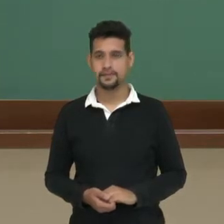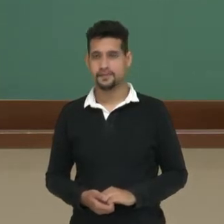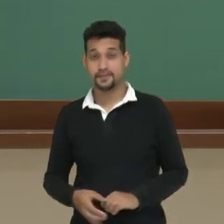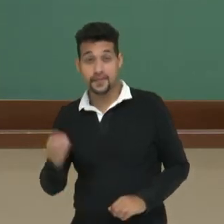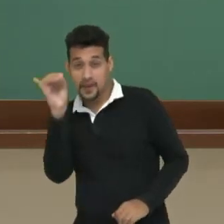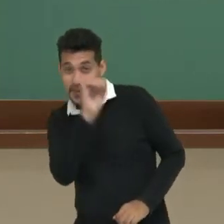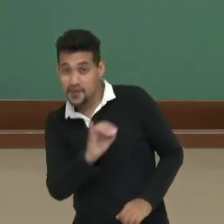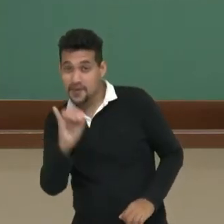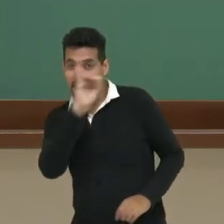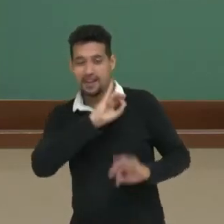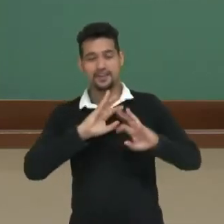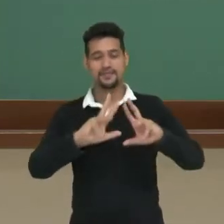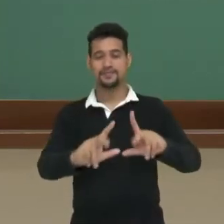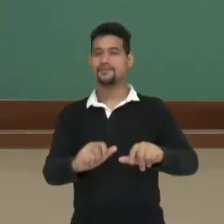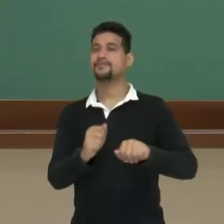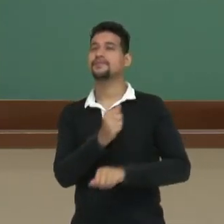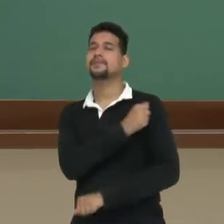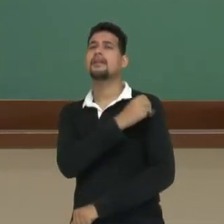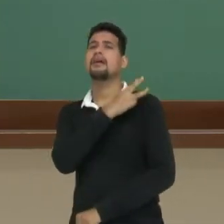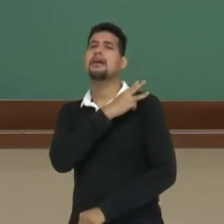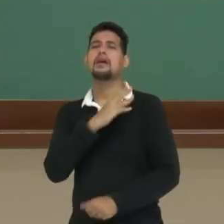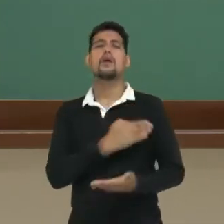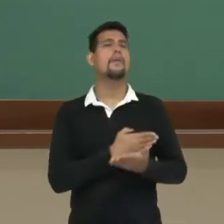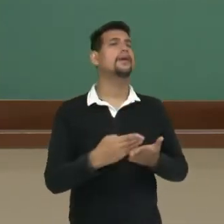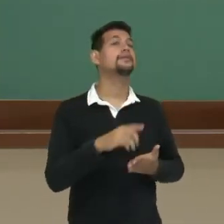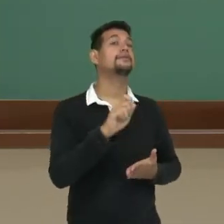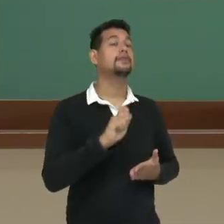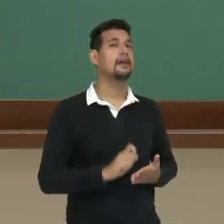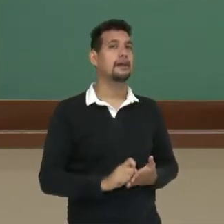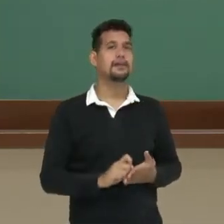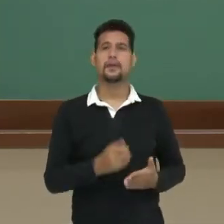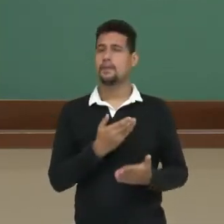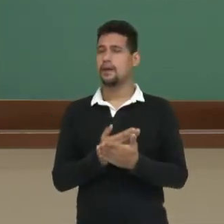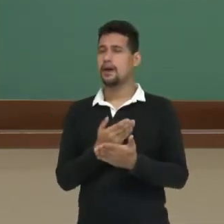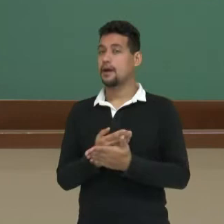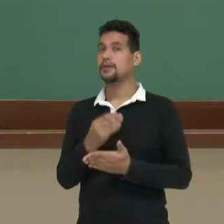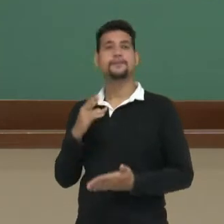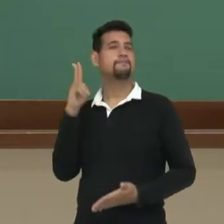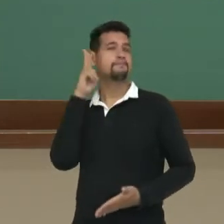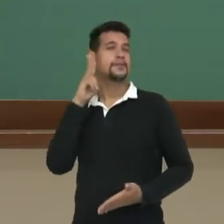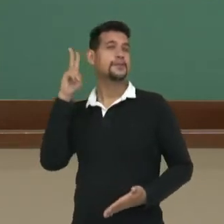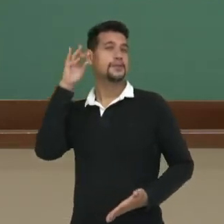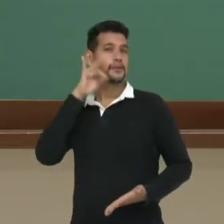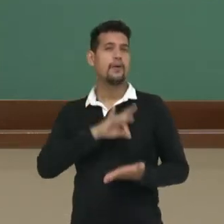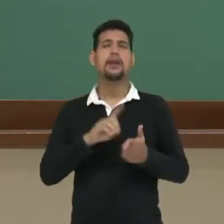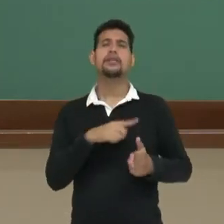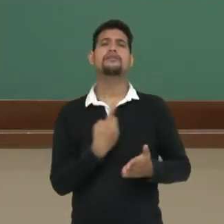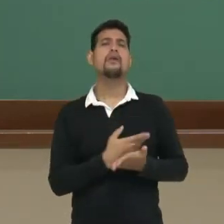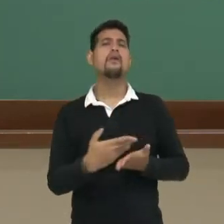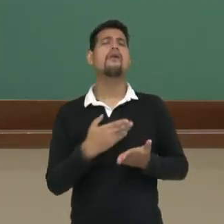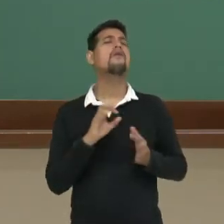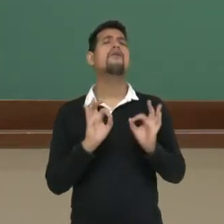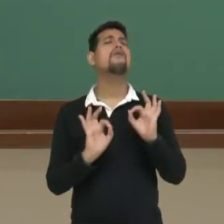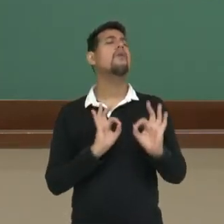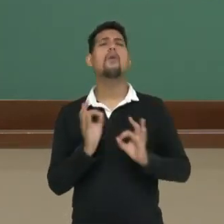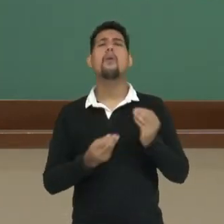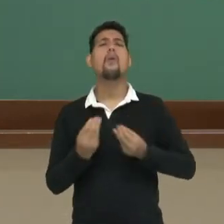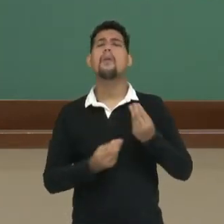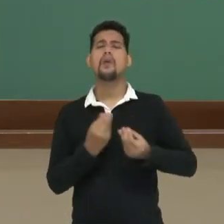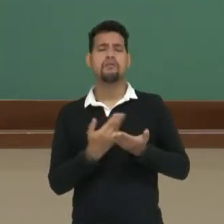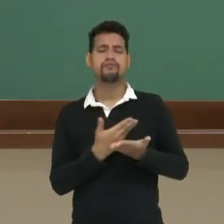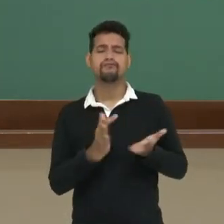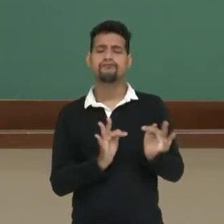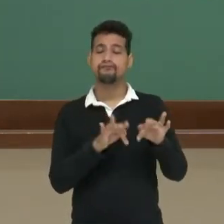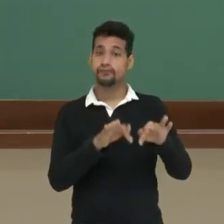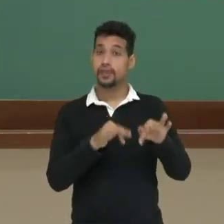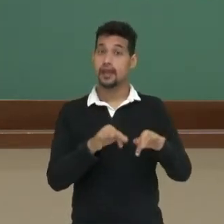Saudações, alunos da terceira série! Estamos começando mais uma aula de História. Uma aula que a gente vai discutir o final da República